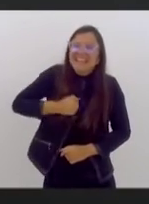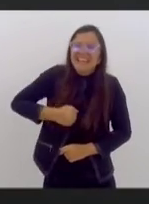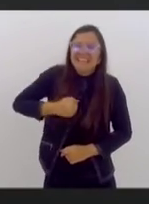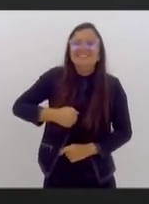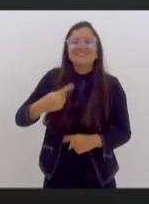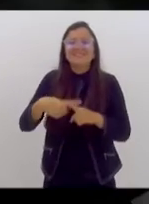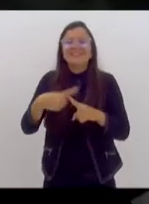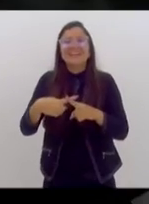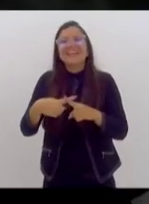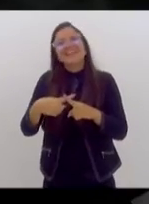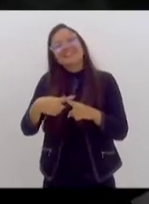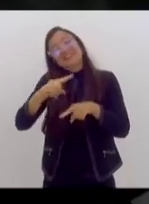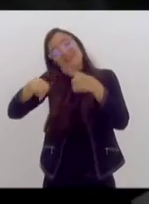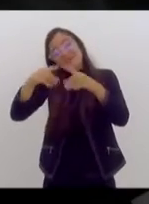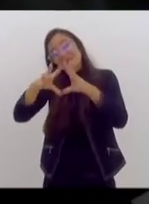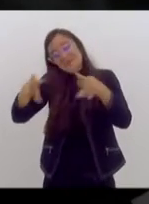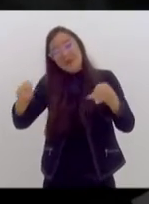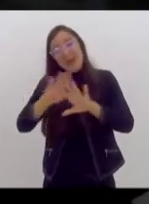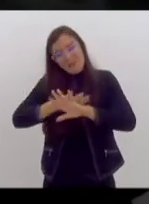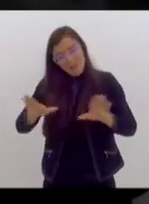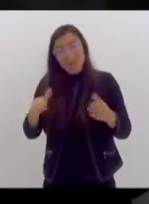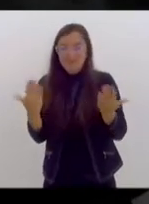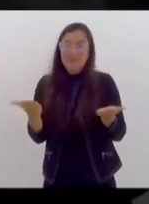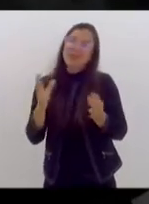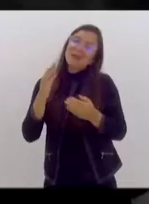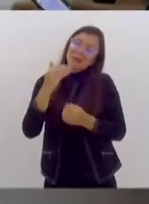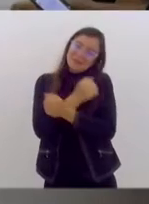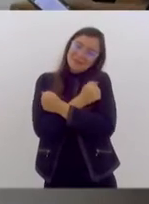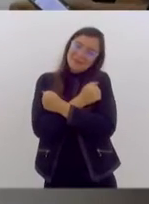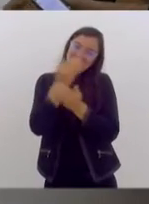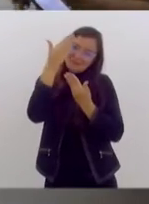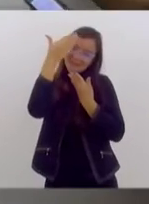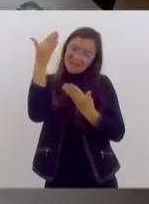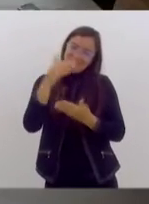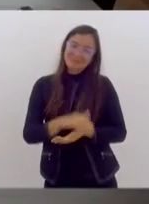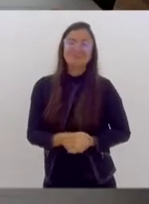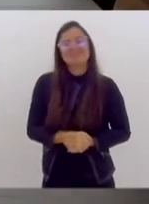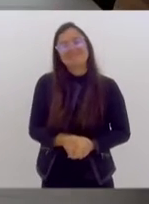CPI um grande abraço obrigada a todos e todos deputada